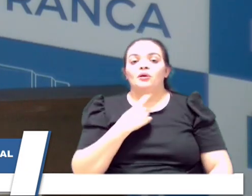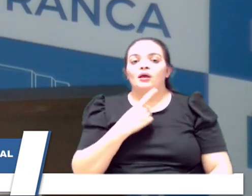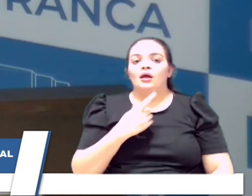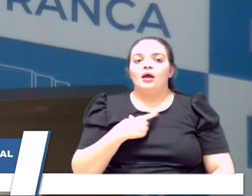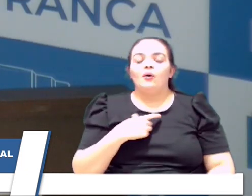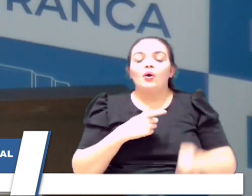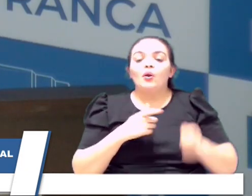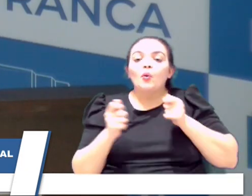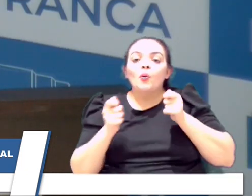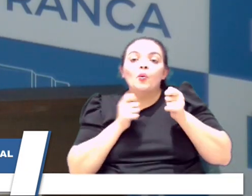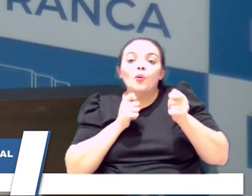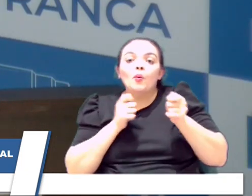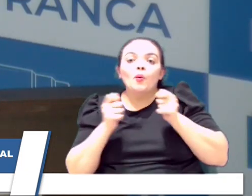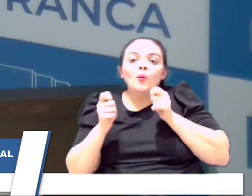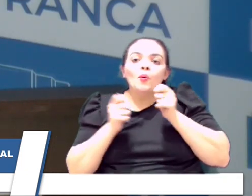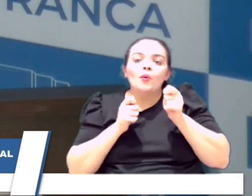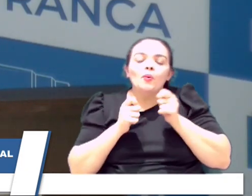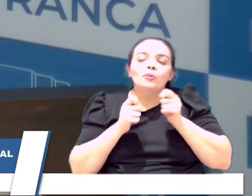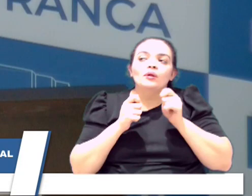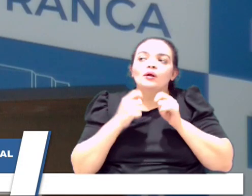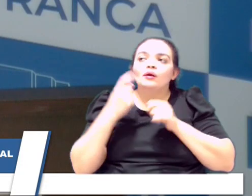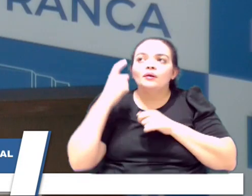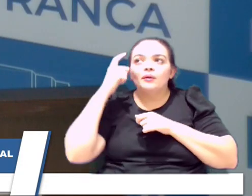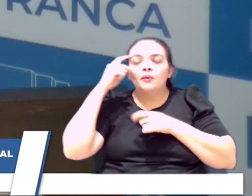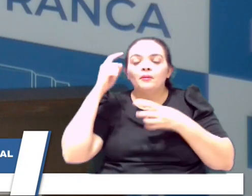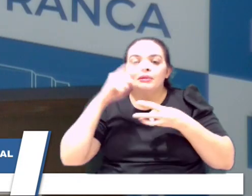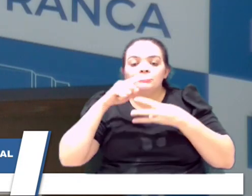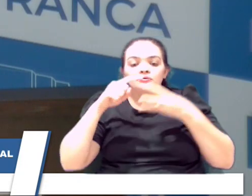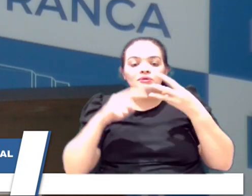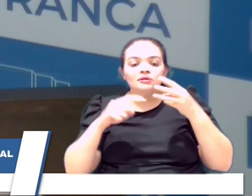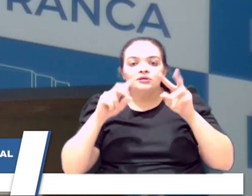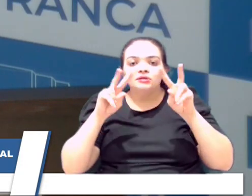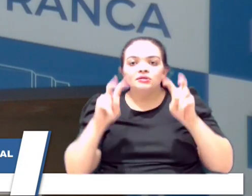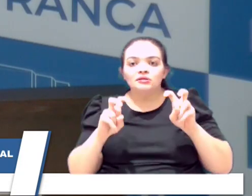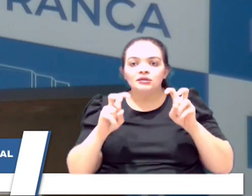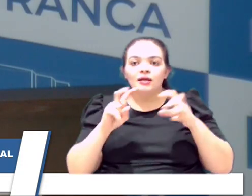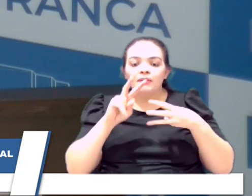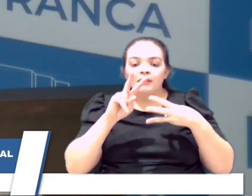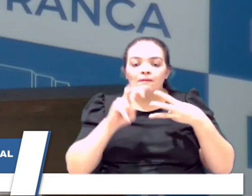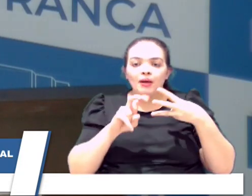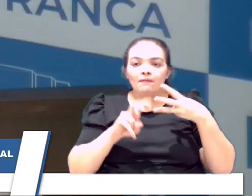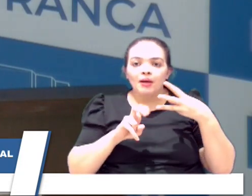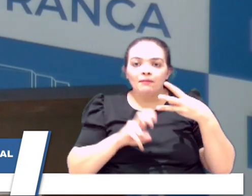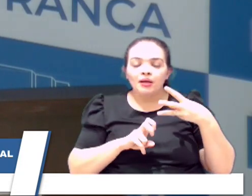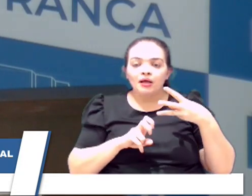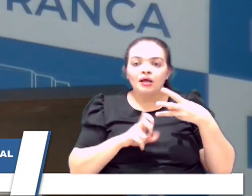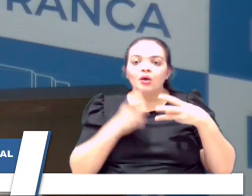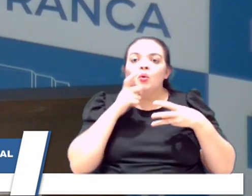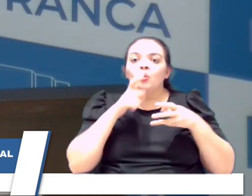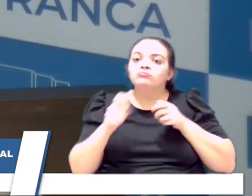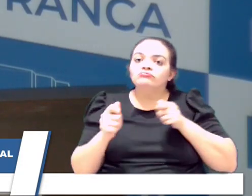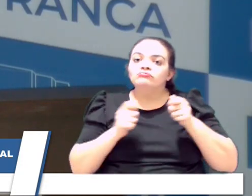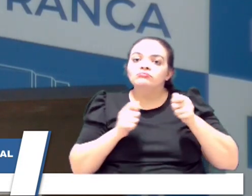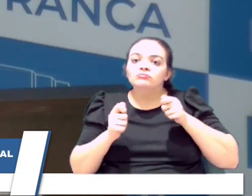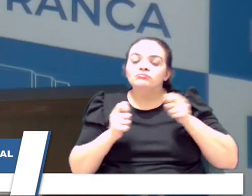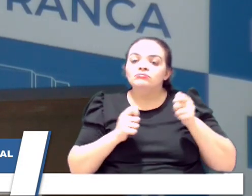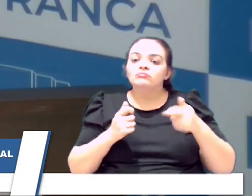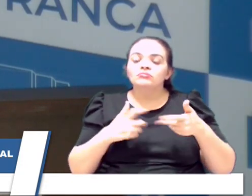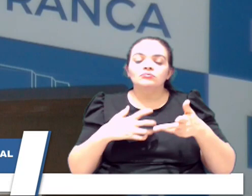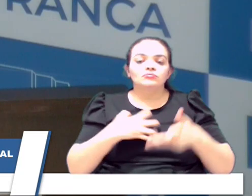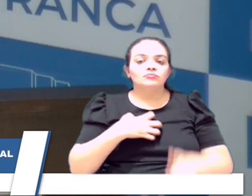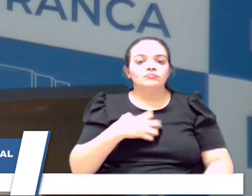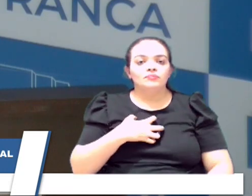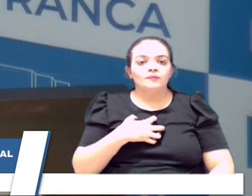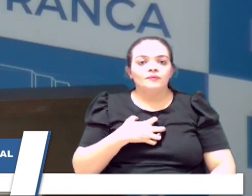tanto os meus pensamentos que eu consigo pensar em 3 coisas, mas de formas separadas e controladas. Eu não tinha